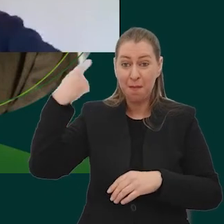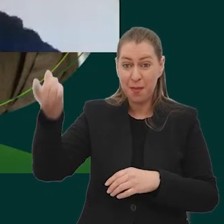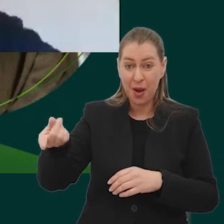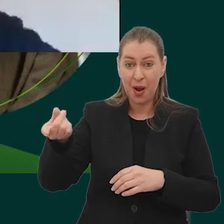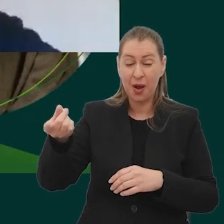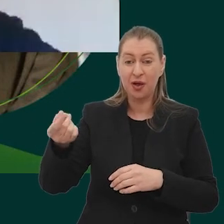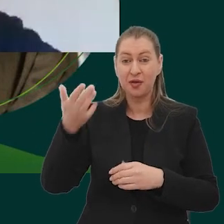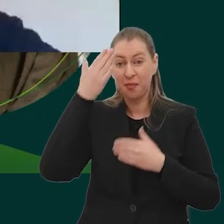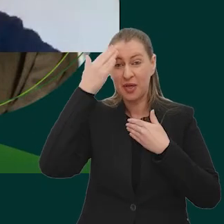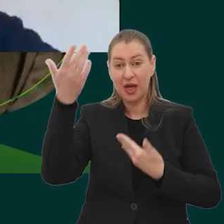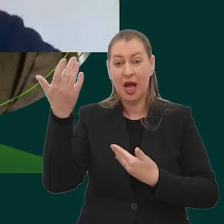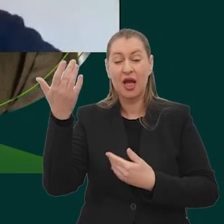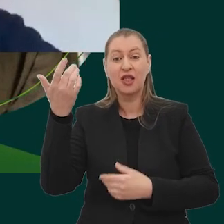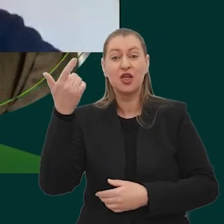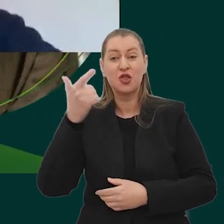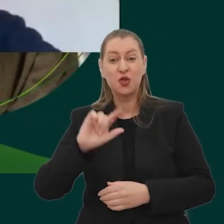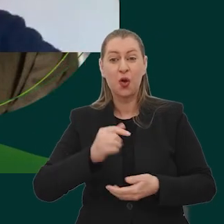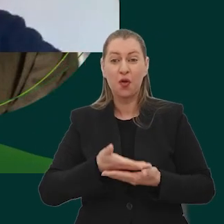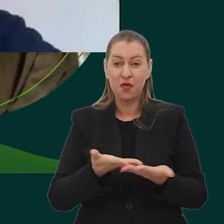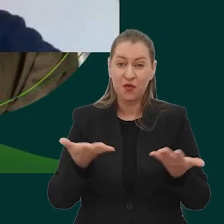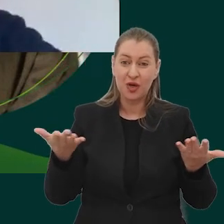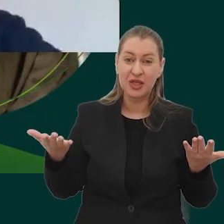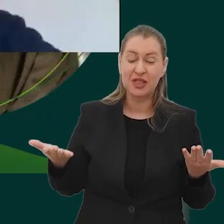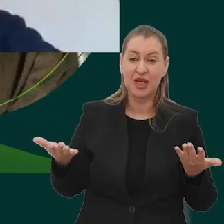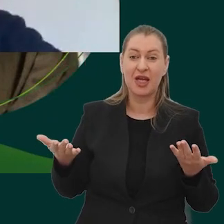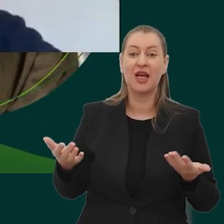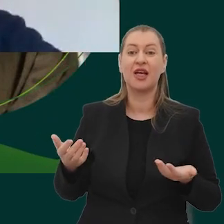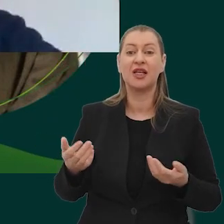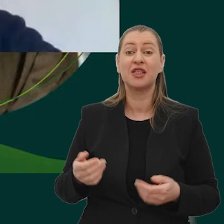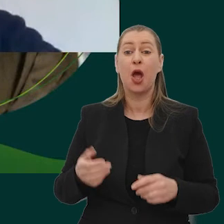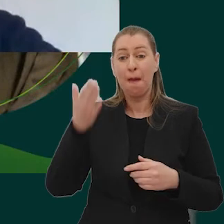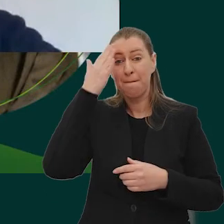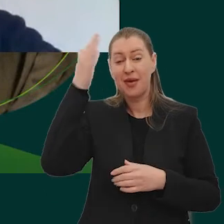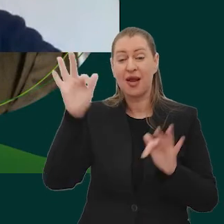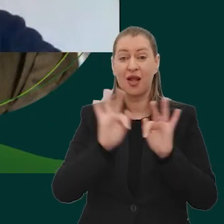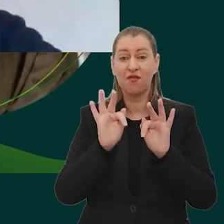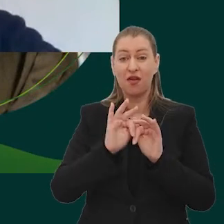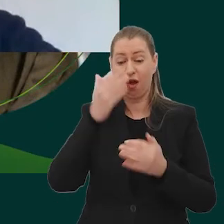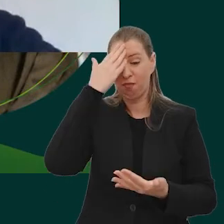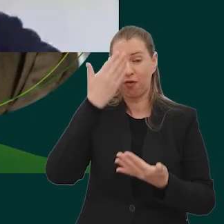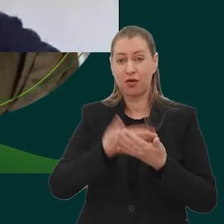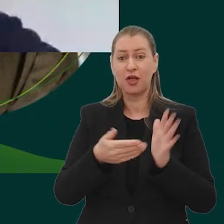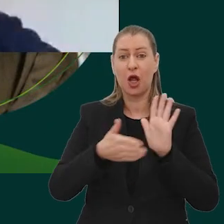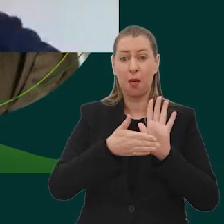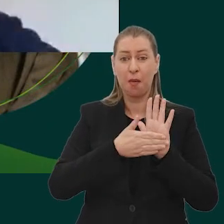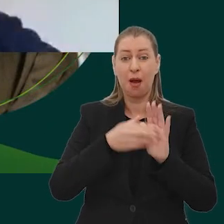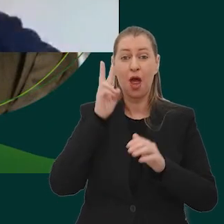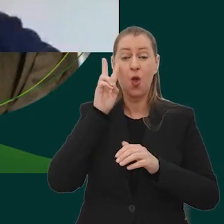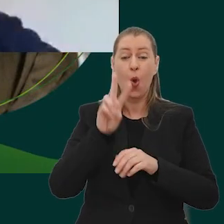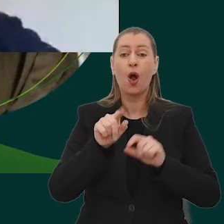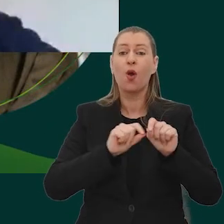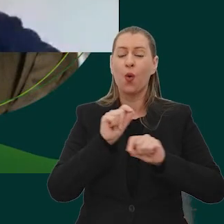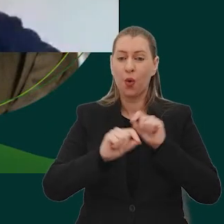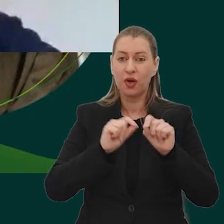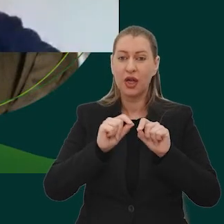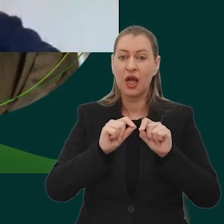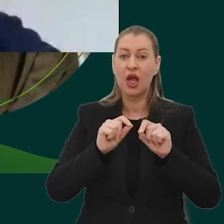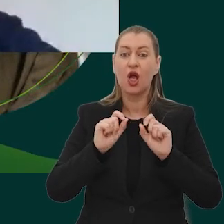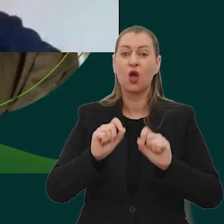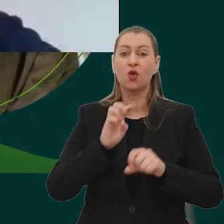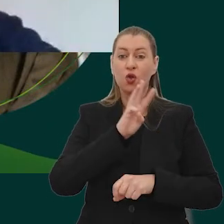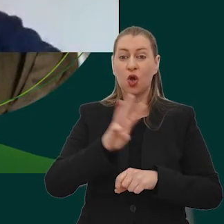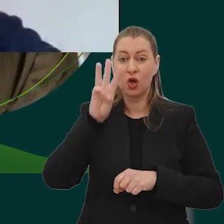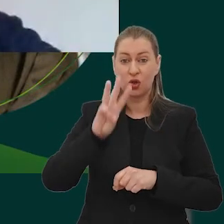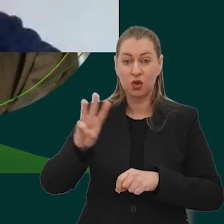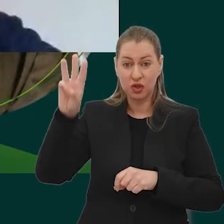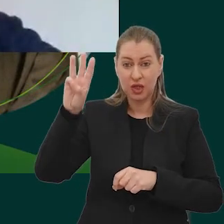novamente, CNPq, Ministério da Ciência e Tecnologia. Obrigado, Fevale, por acreditar nessa proposta. E, pessoal, dá uma olhadinha lá no nosso site, lá,